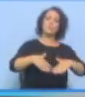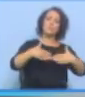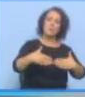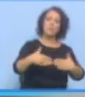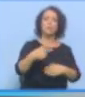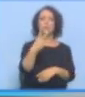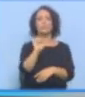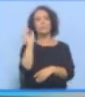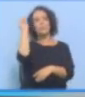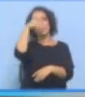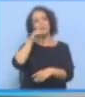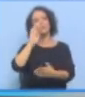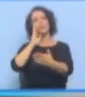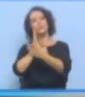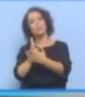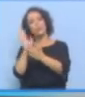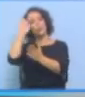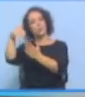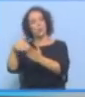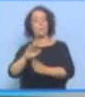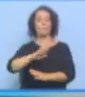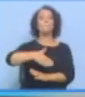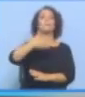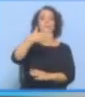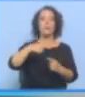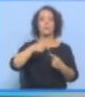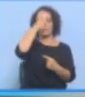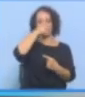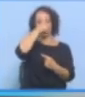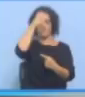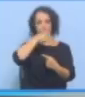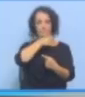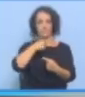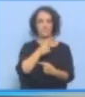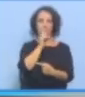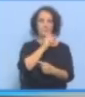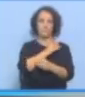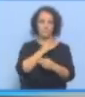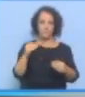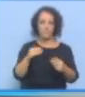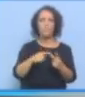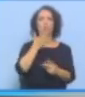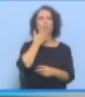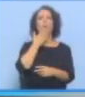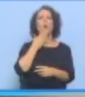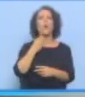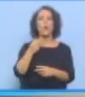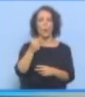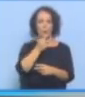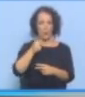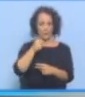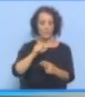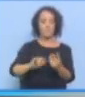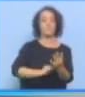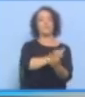explicação-conclusão. Os 2 de introdução é o sinal da cruz em silêncio, é o óleo dos catecúmenos, depois os 2 do